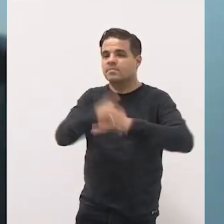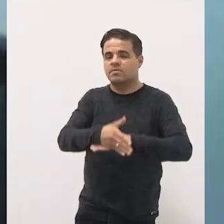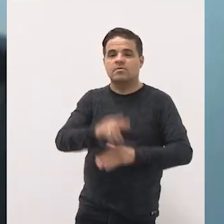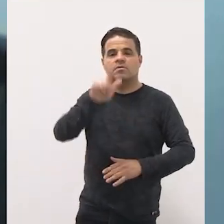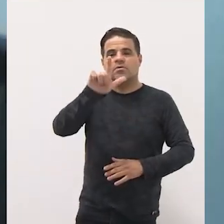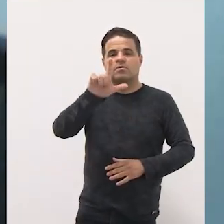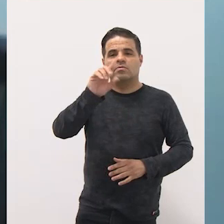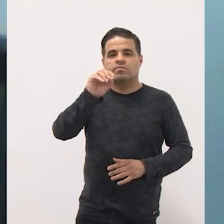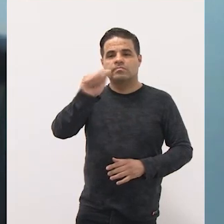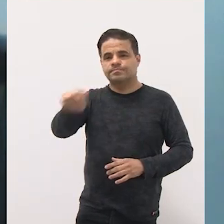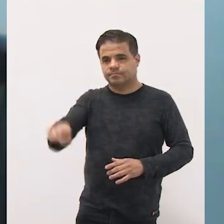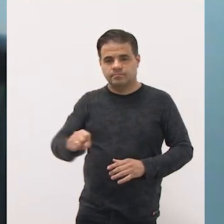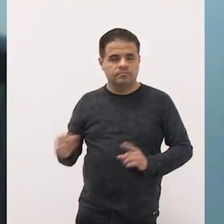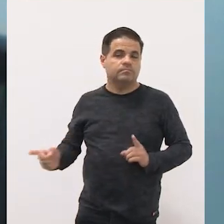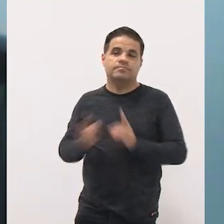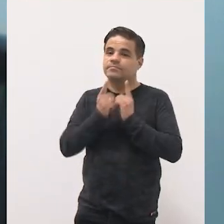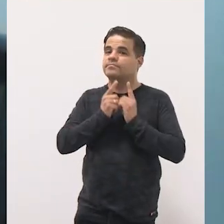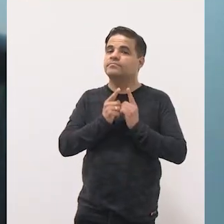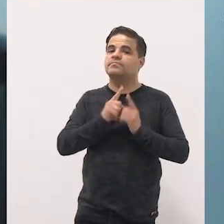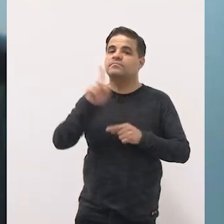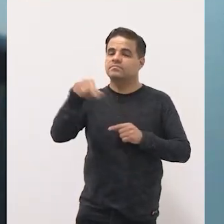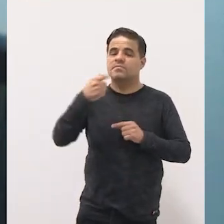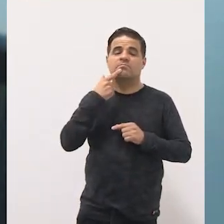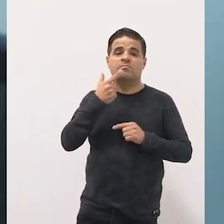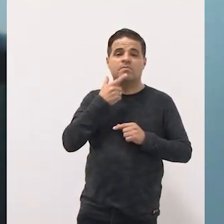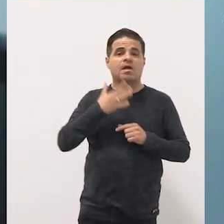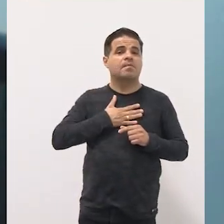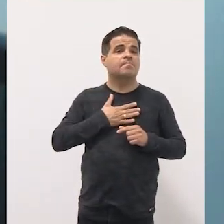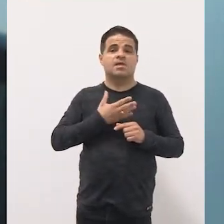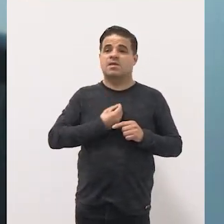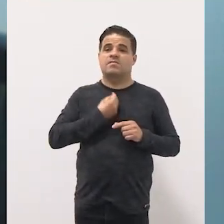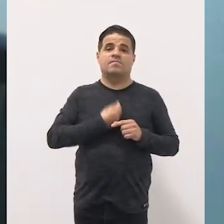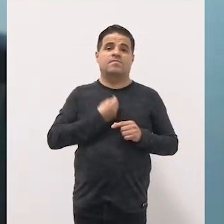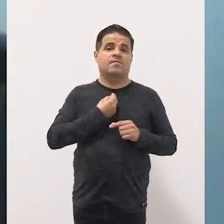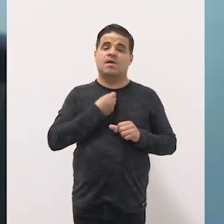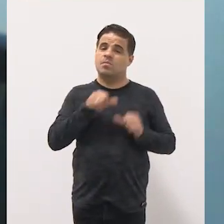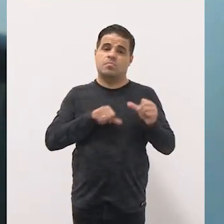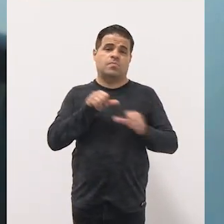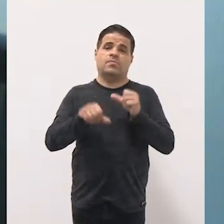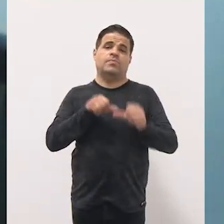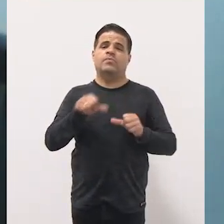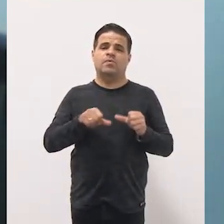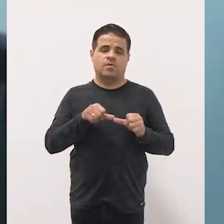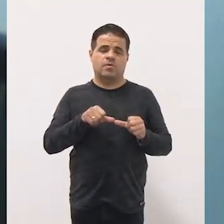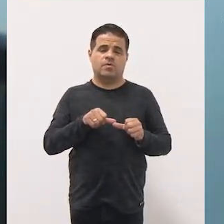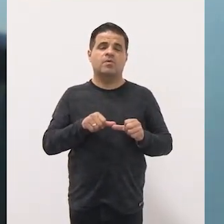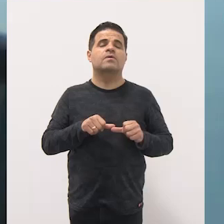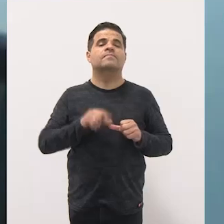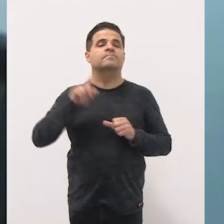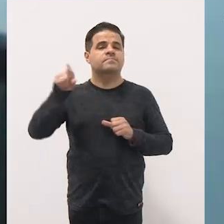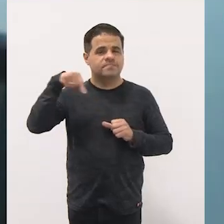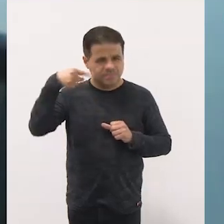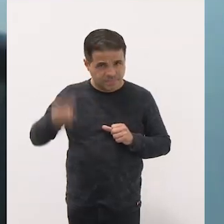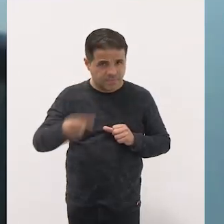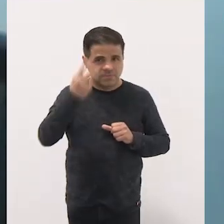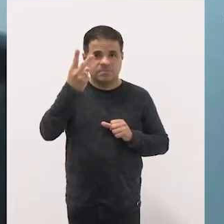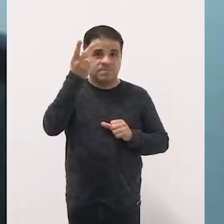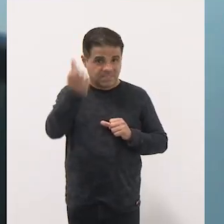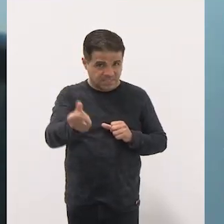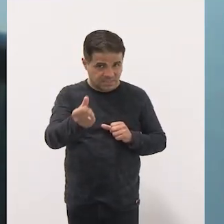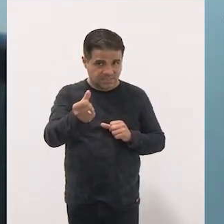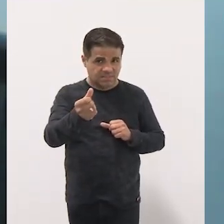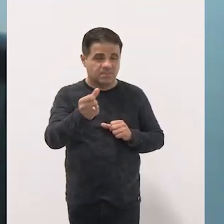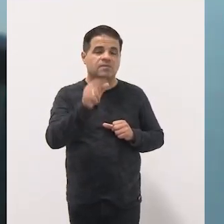LOAS, ao atendimento. E aí ela falou, a minha vida aí mudou. E só aos 26